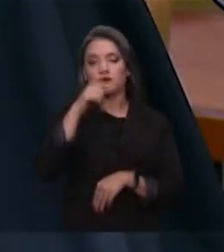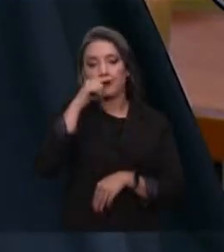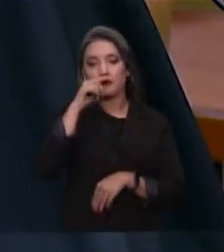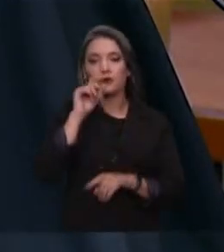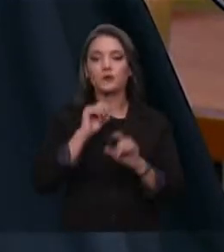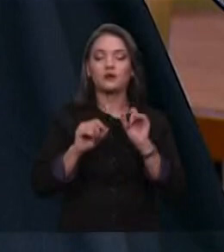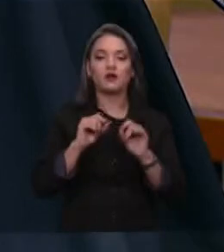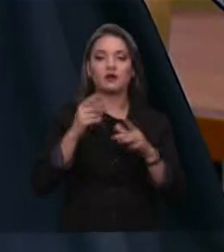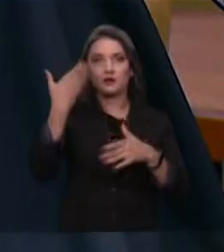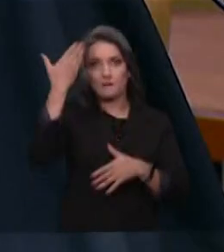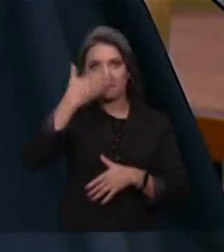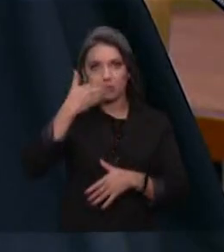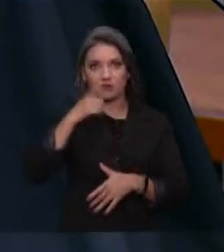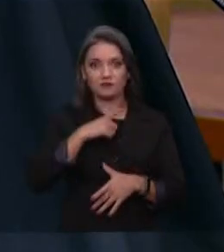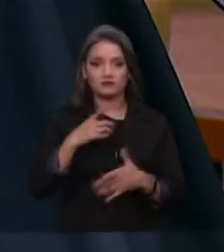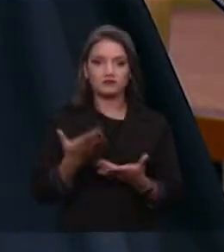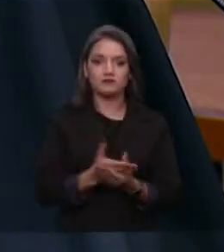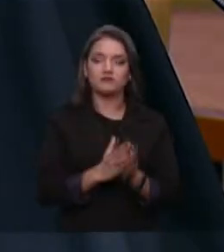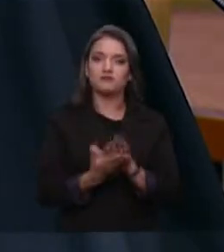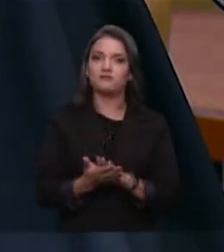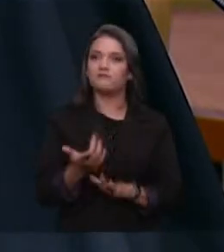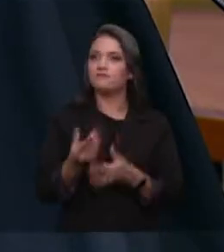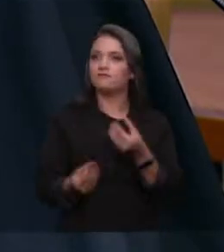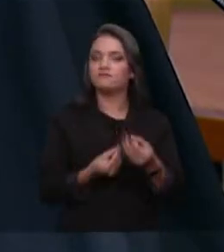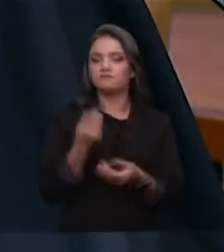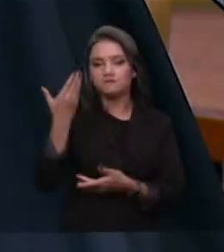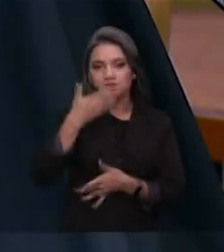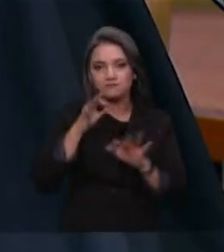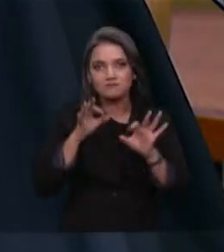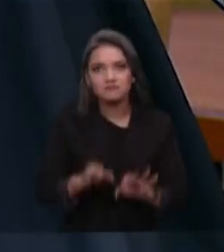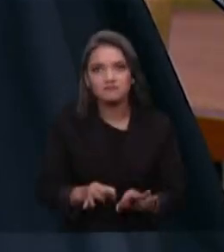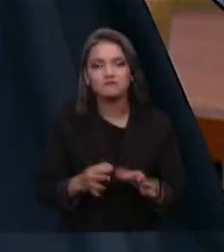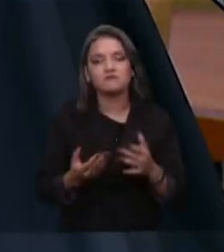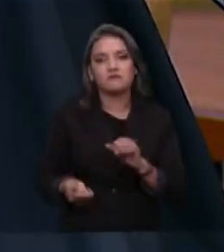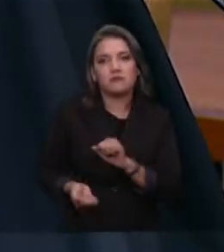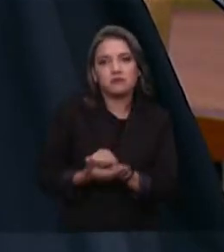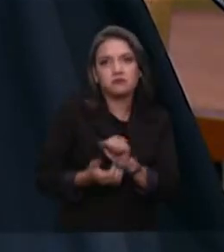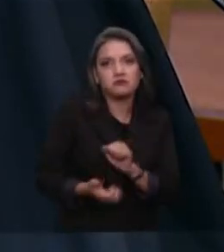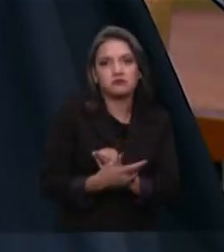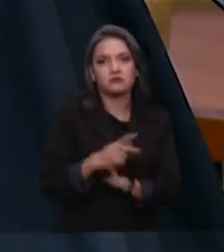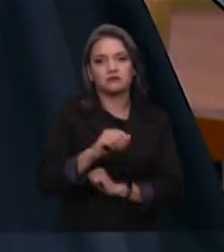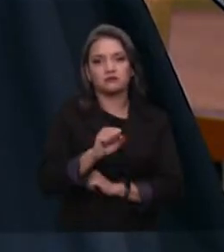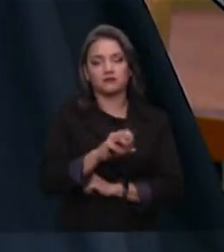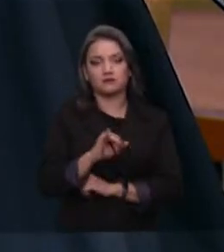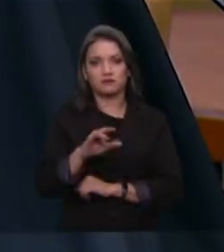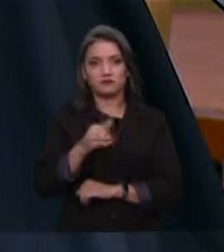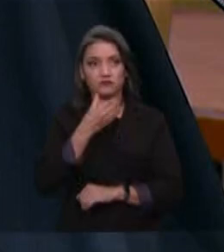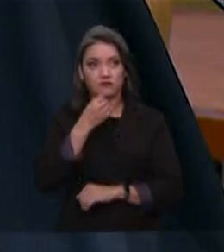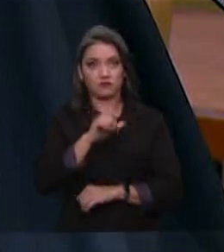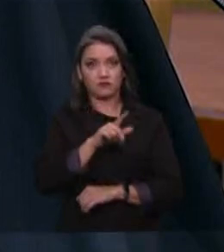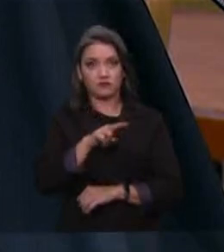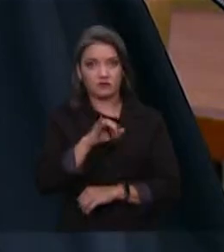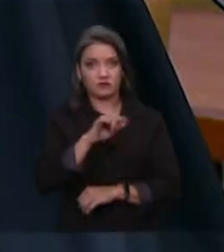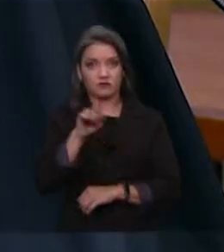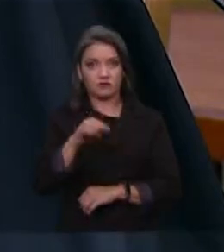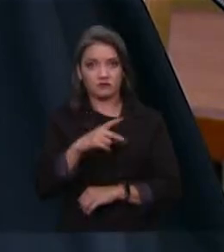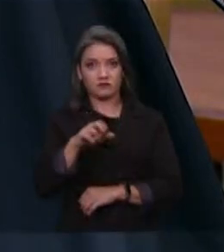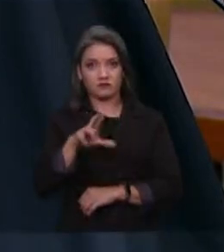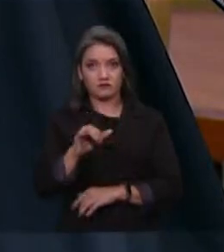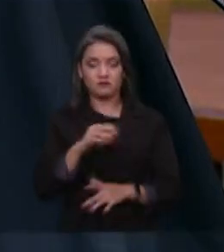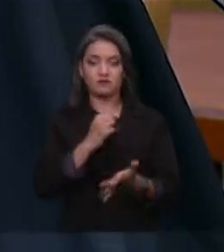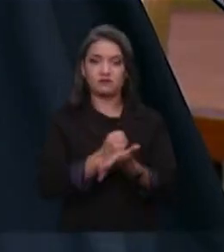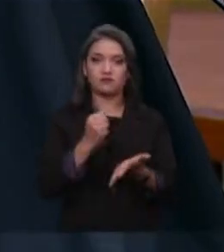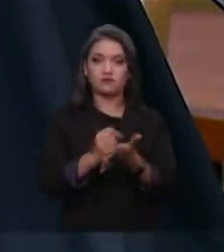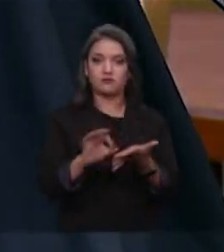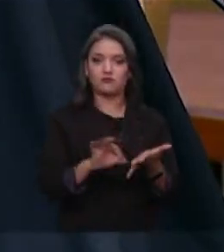conjunto probatório produzido nos autos não permite atestar a prática do delito de corrupção passiva imputada a Luiz Pereira Duarte de Amorim em relação aos contratos